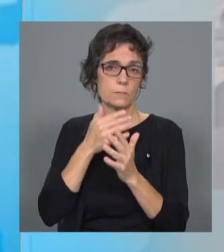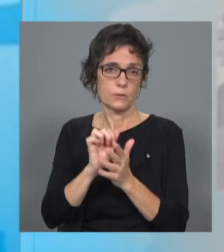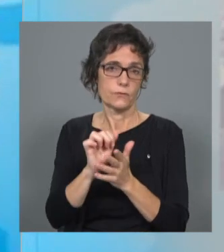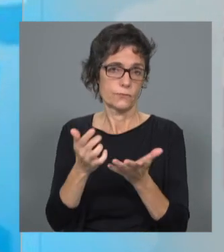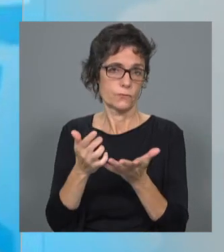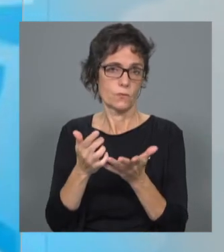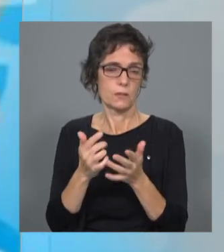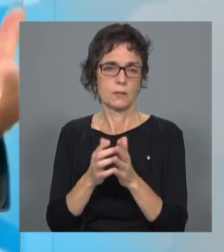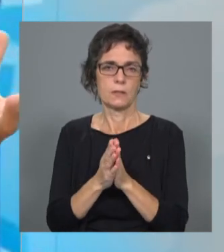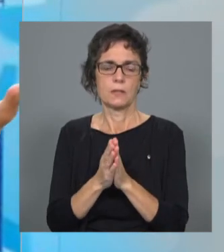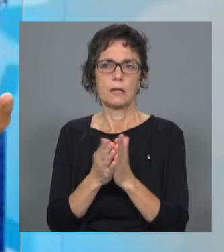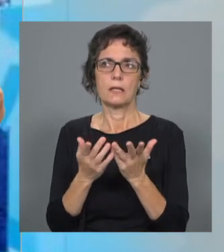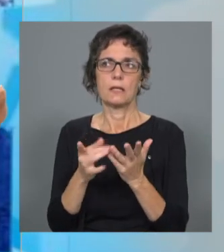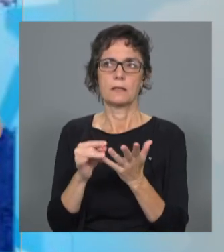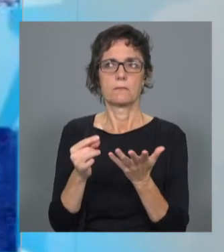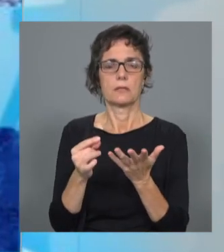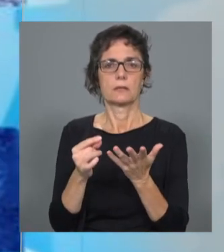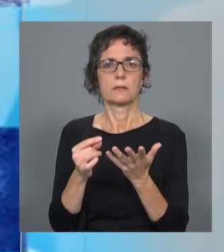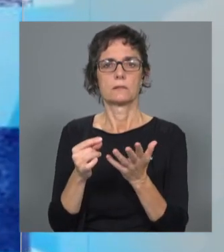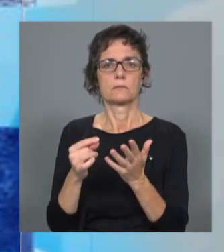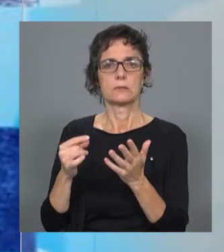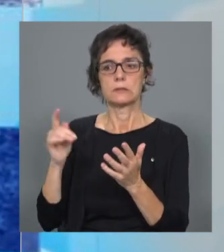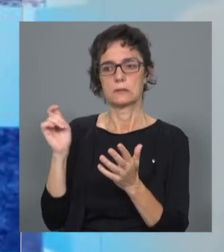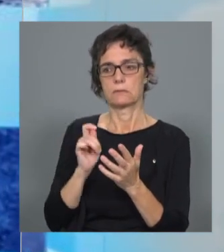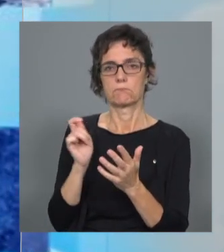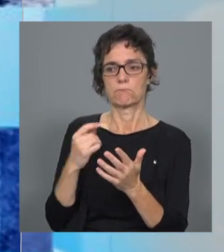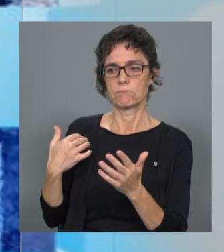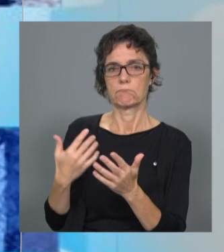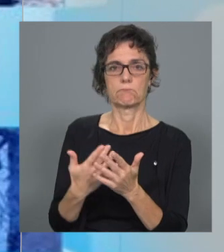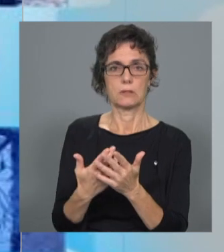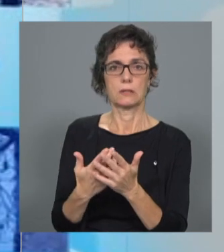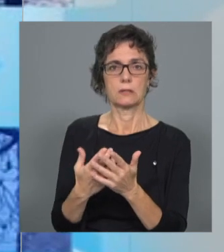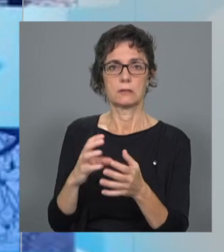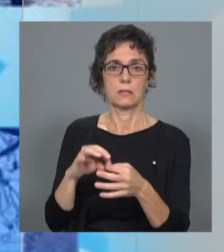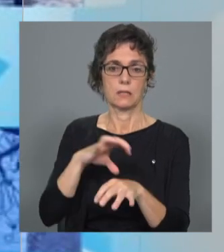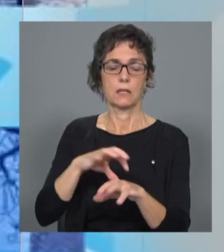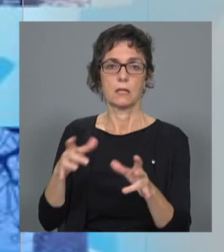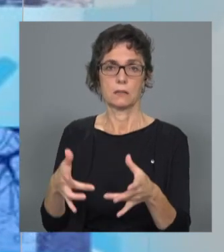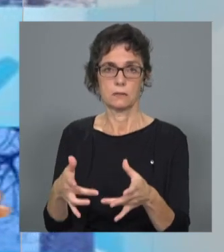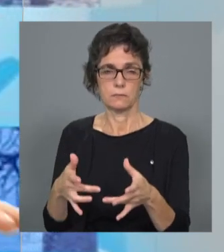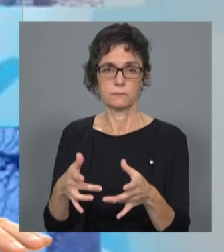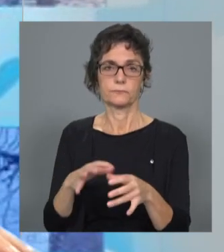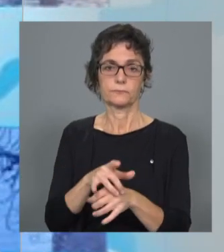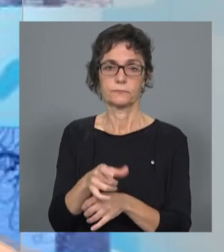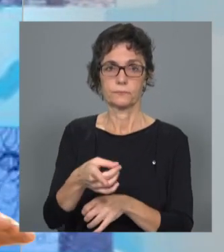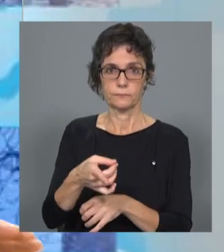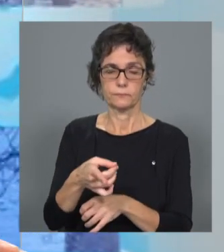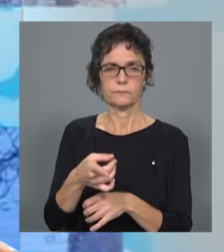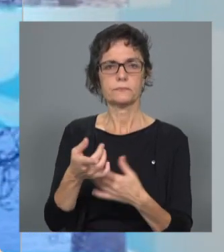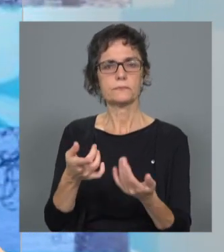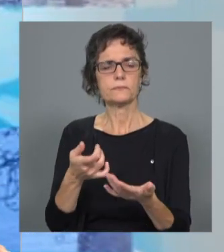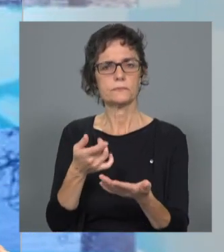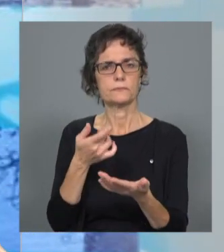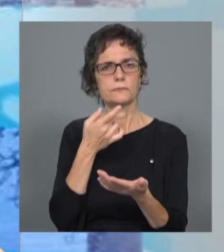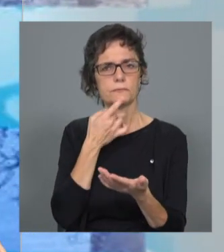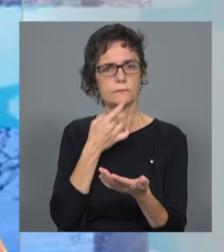sobretudo por tantas experiências que aconteceram ao longo dos últimos meses, por causa da pandemia, por causa da Covid-19, que memória, que